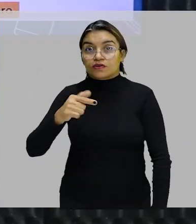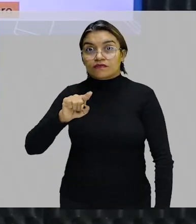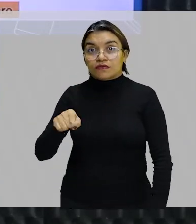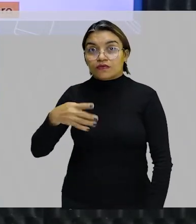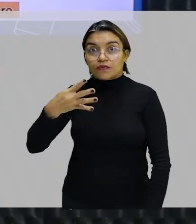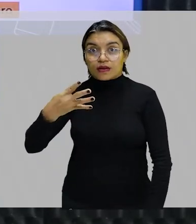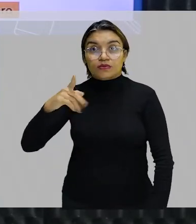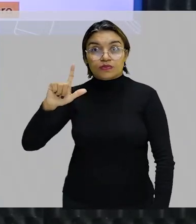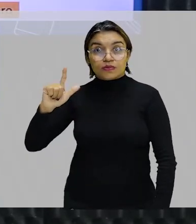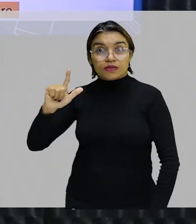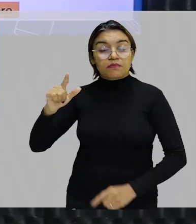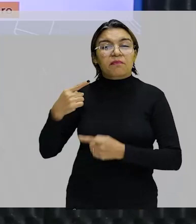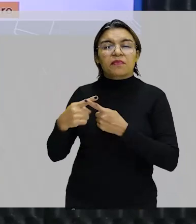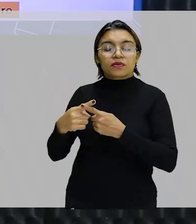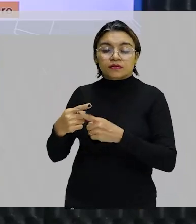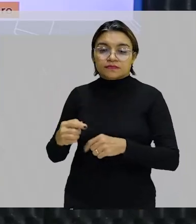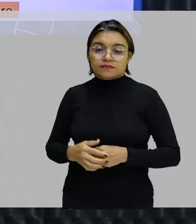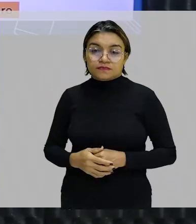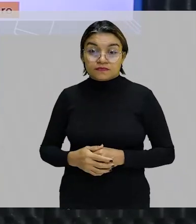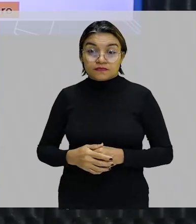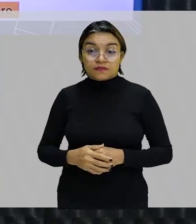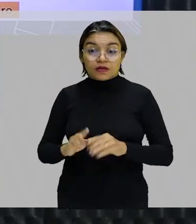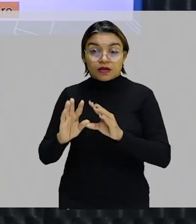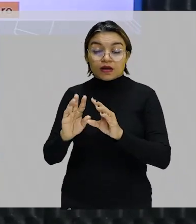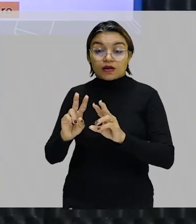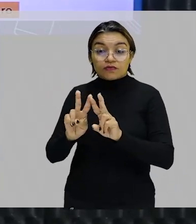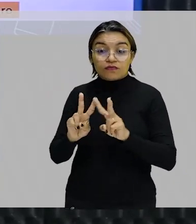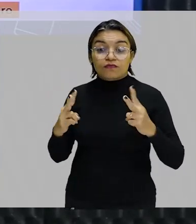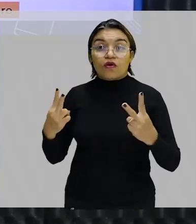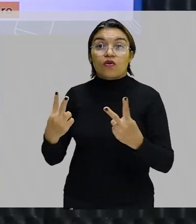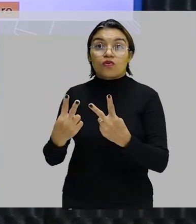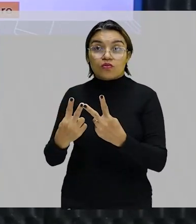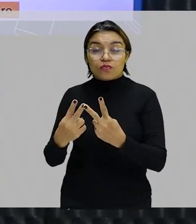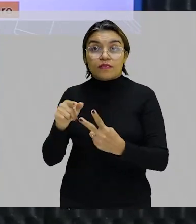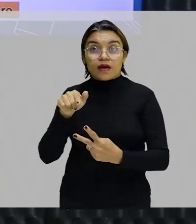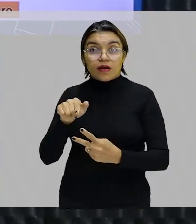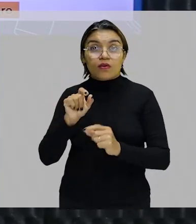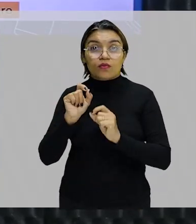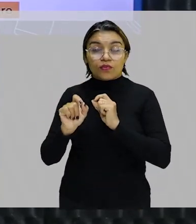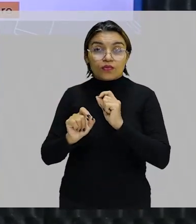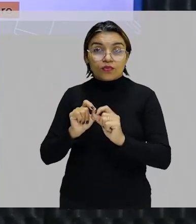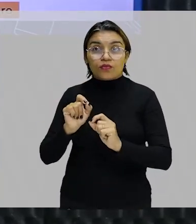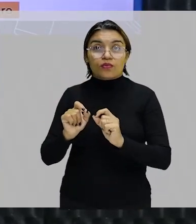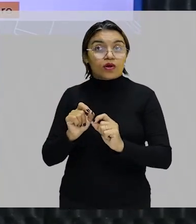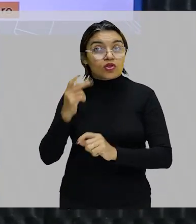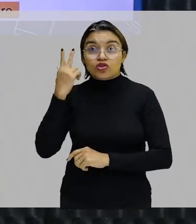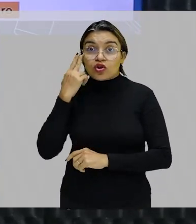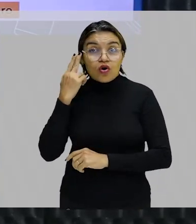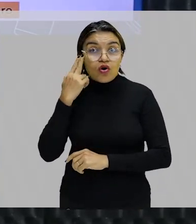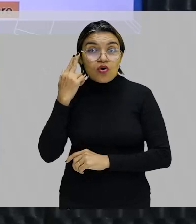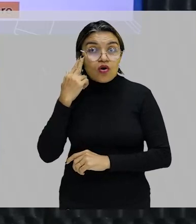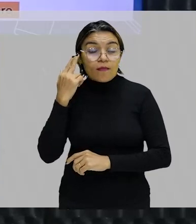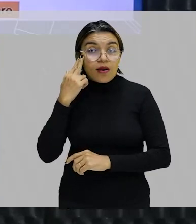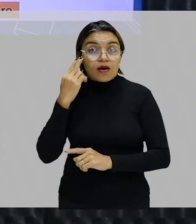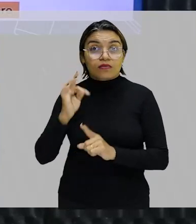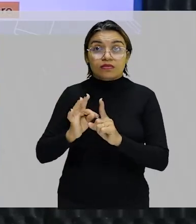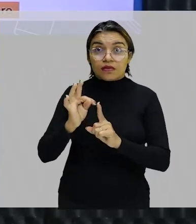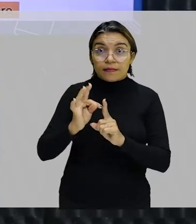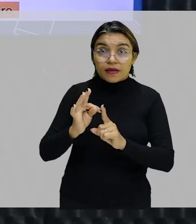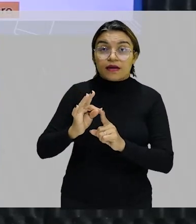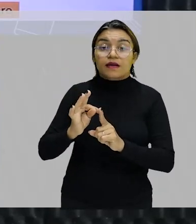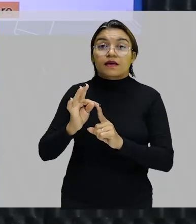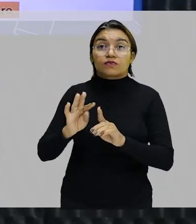22,4 litros. Por quê? Porque esse volume está sendo medido nas condições normais de temperatura e pressão,